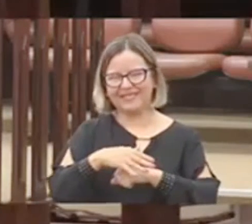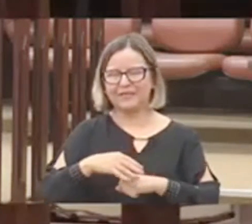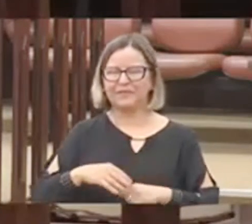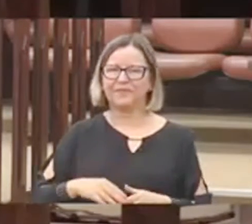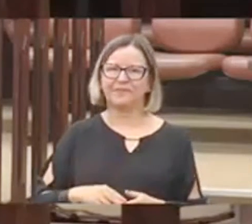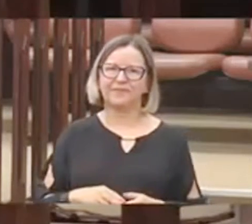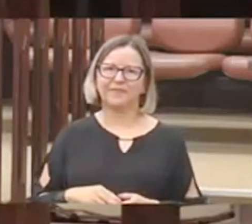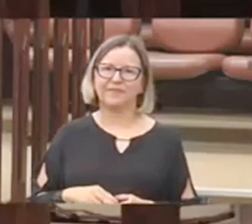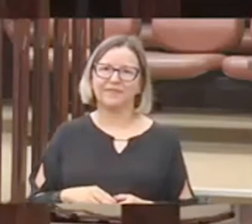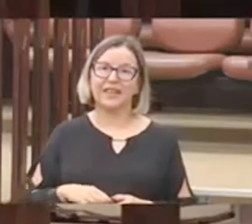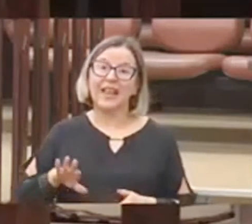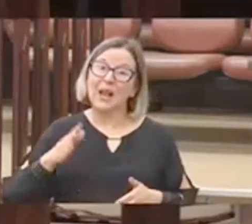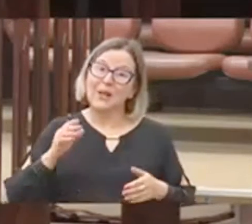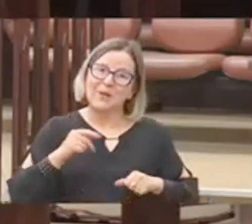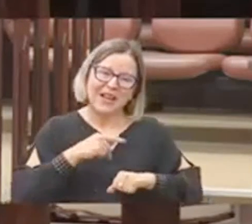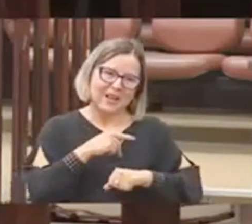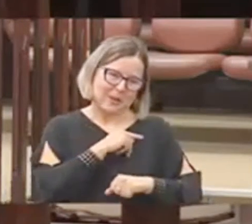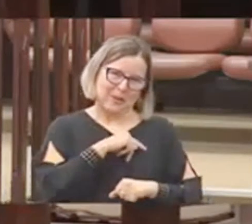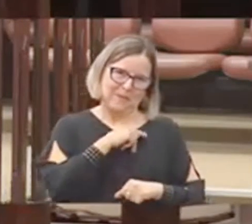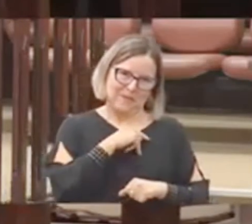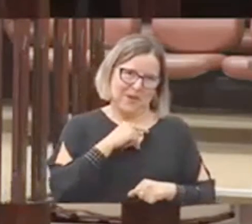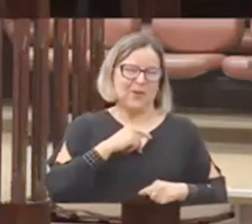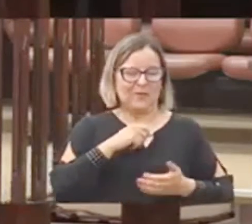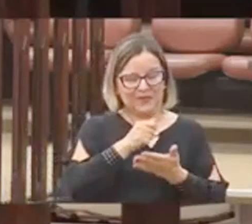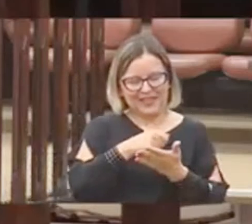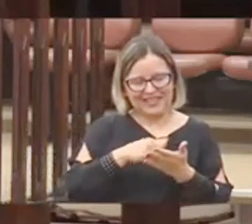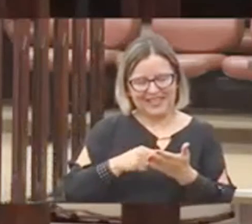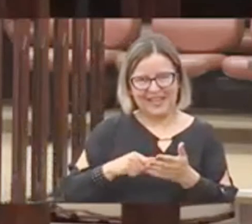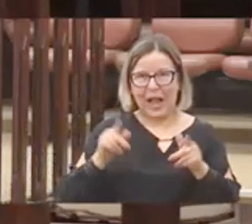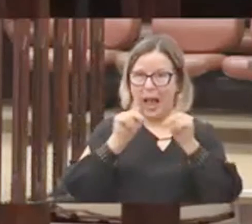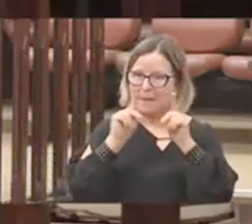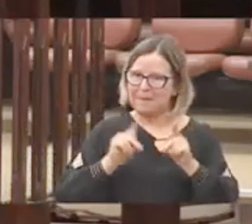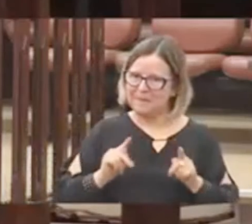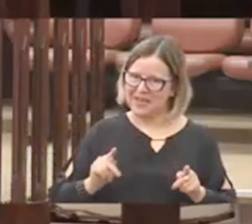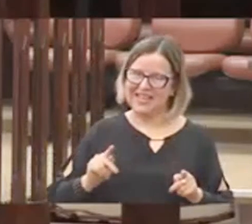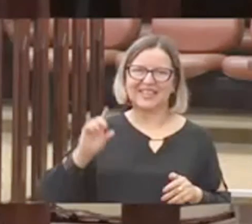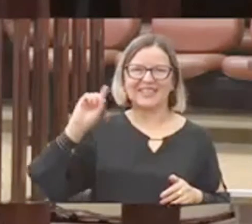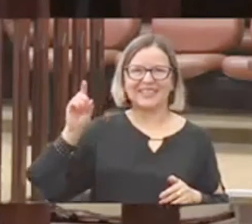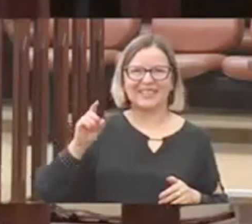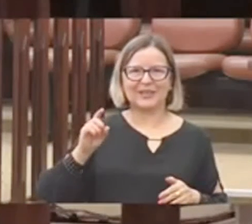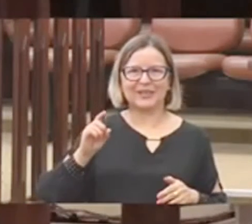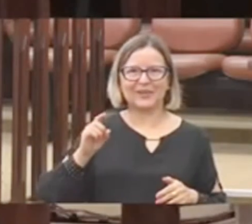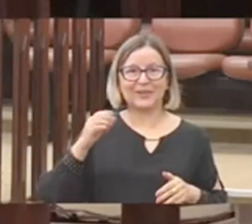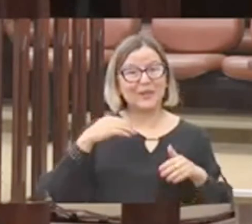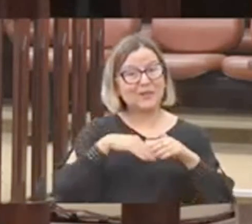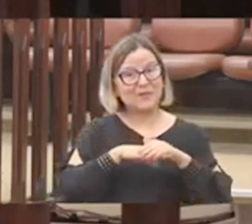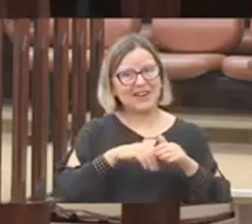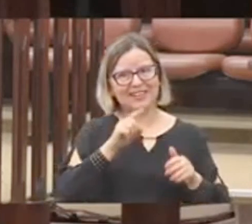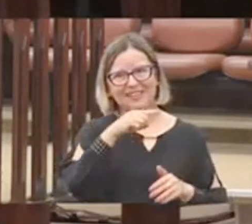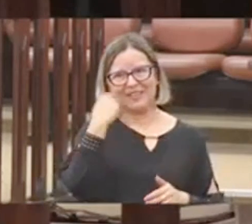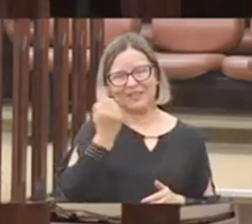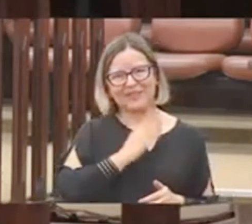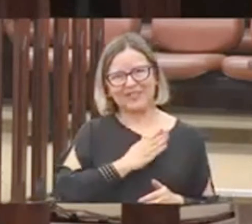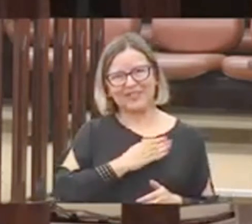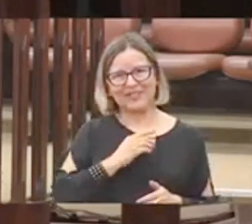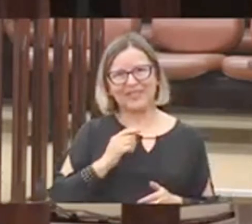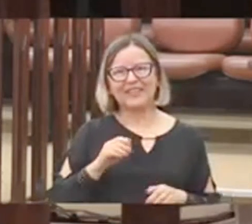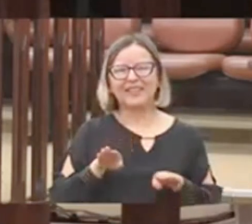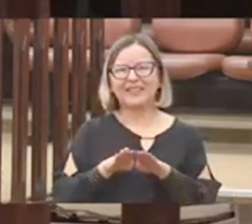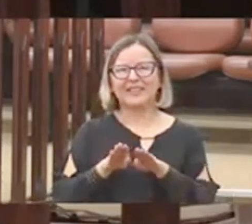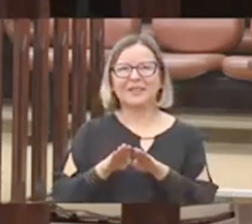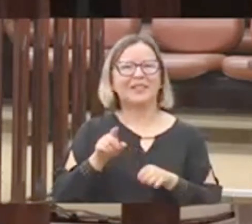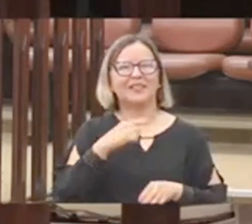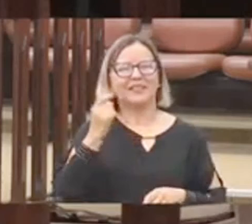Quando Paulo escreve que a paz de Deus guardará nosso coração e nossa mente, ele não está falando